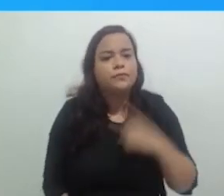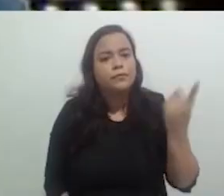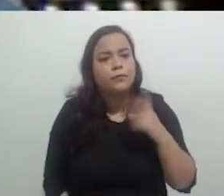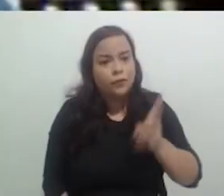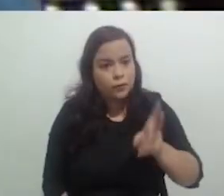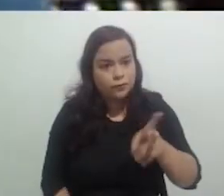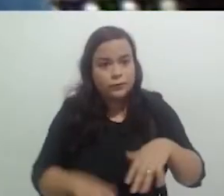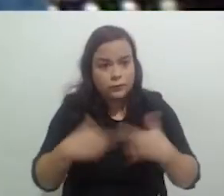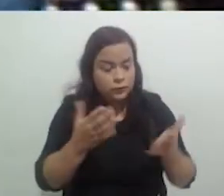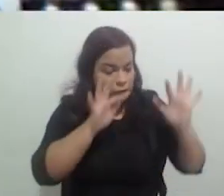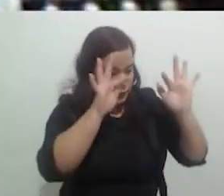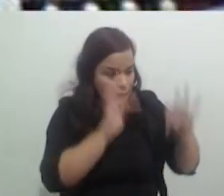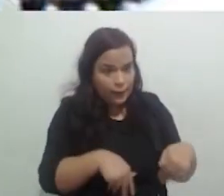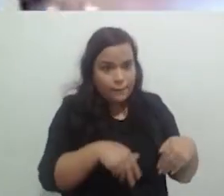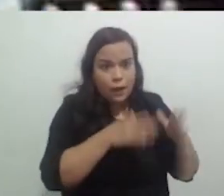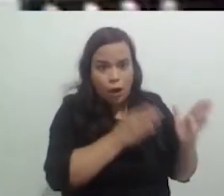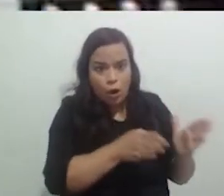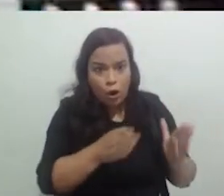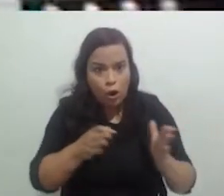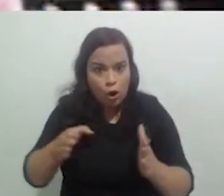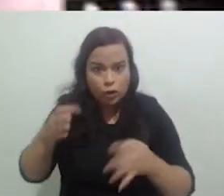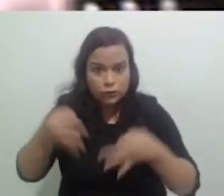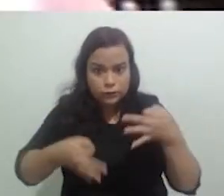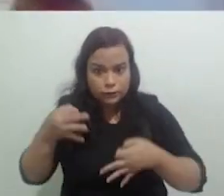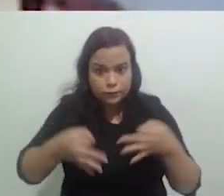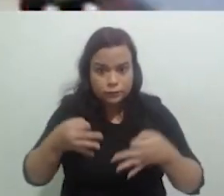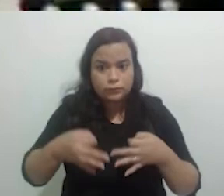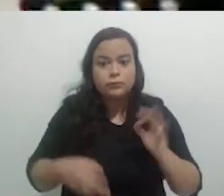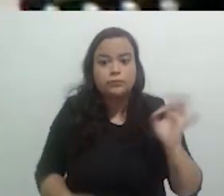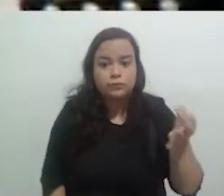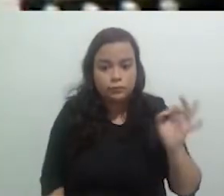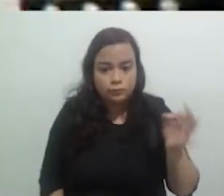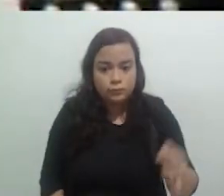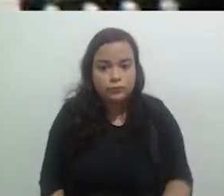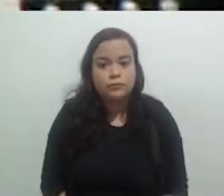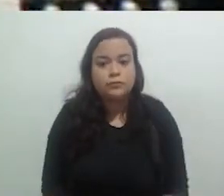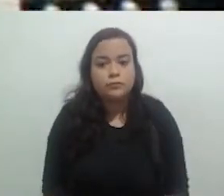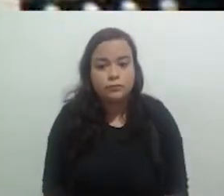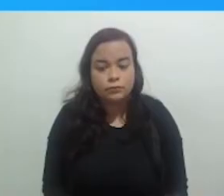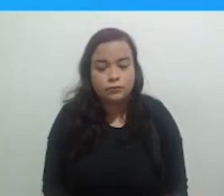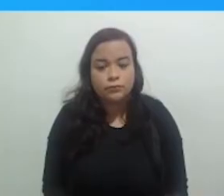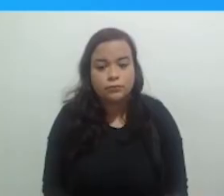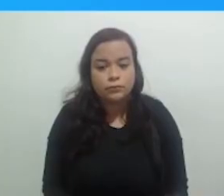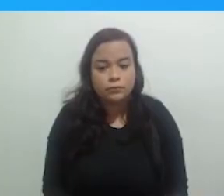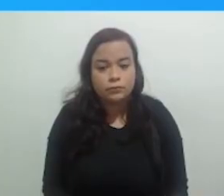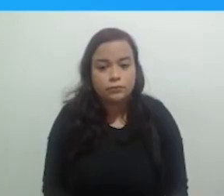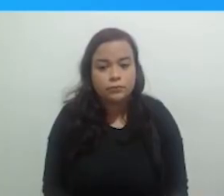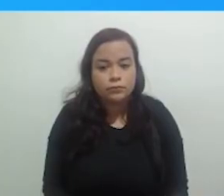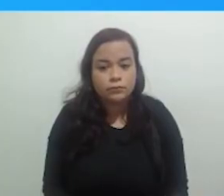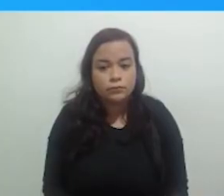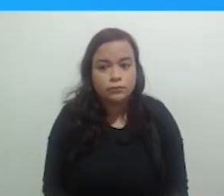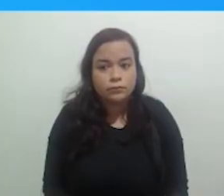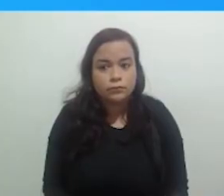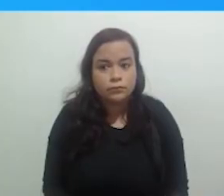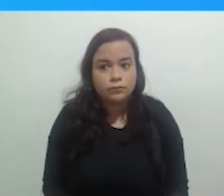ordem judicial. Pela ordem, presidente. Não, pastor Ibanez. Eu quero pedir para excluir